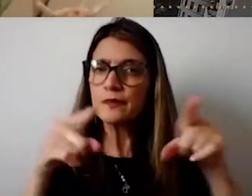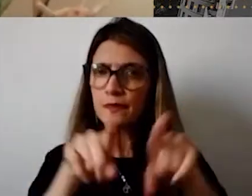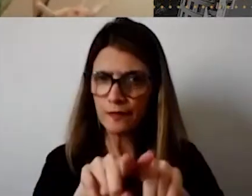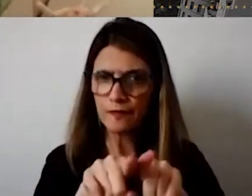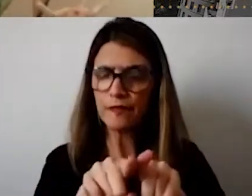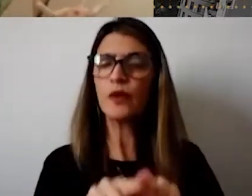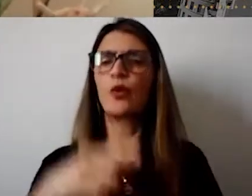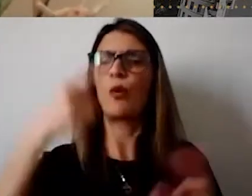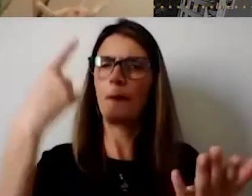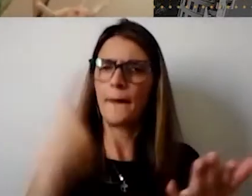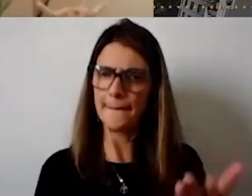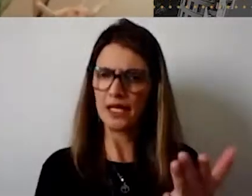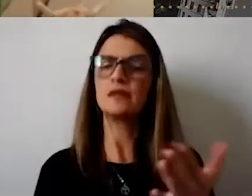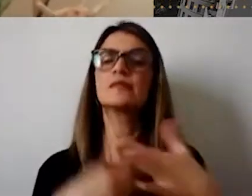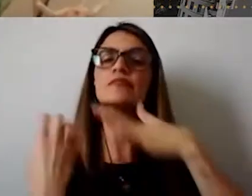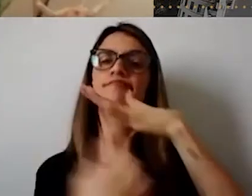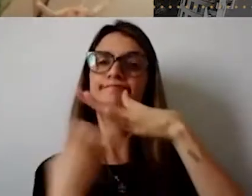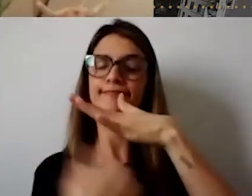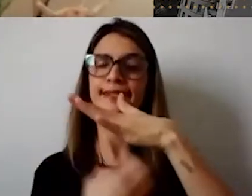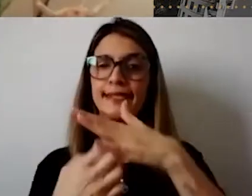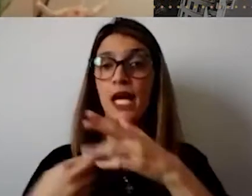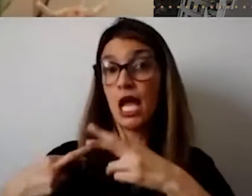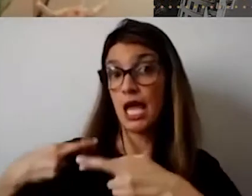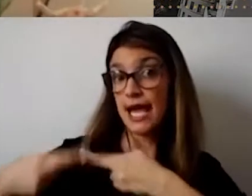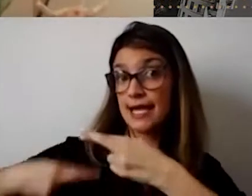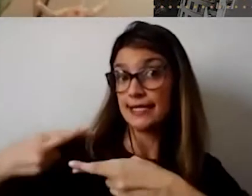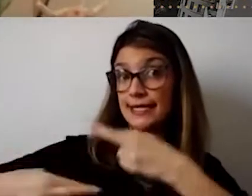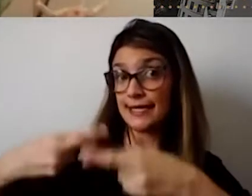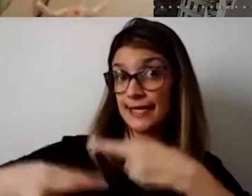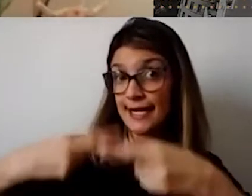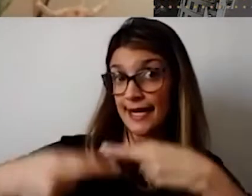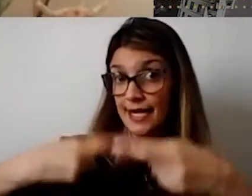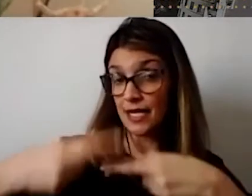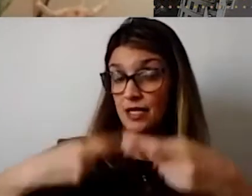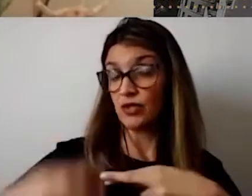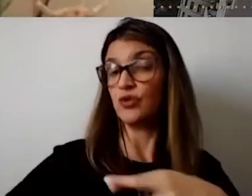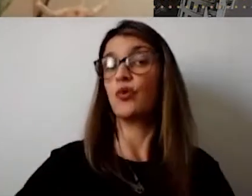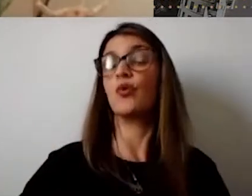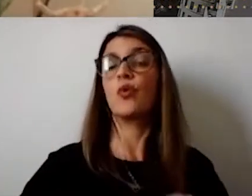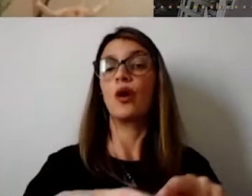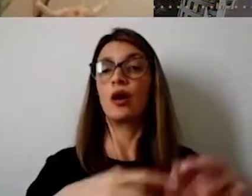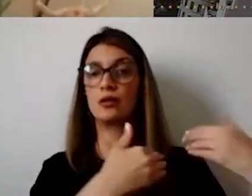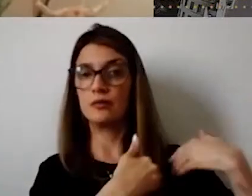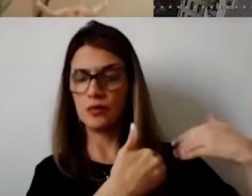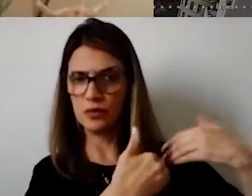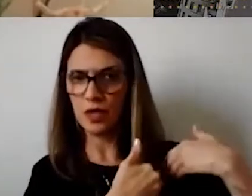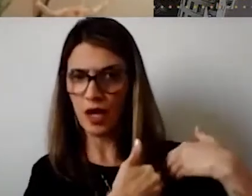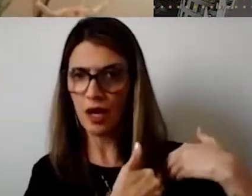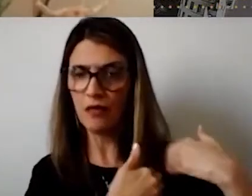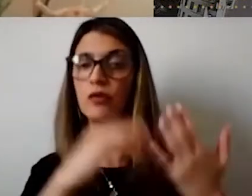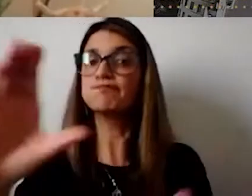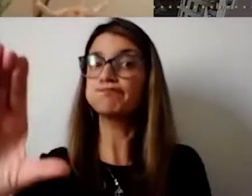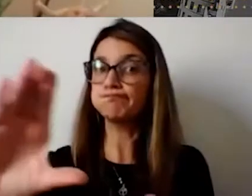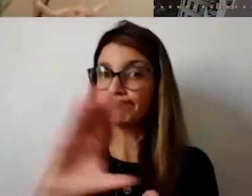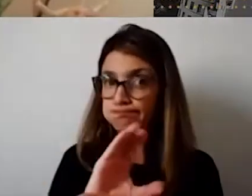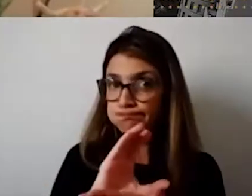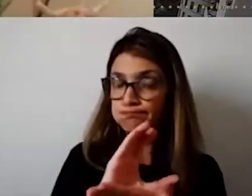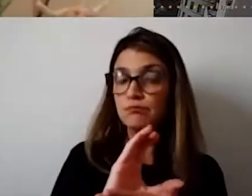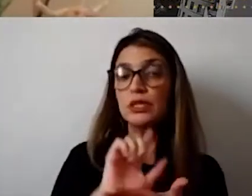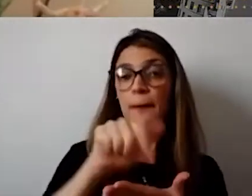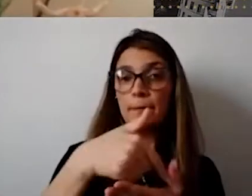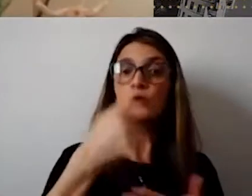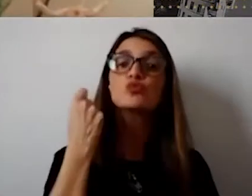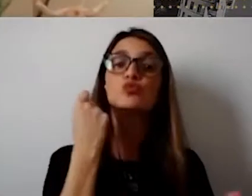para Reciclagem, que vai ser responsável por receber os recursos e distribuir entre as cooperativas indicadas